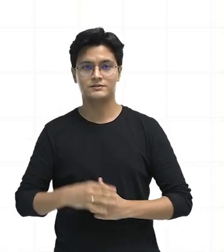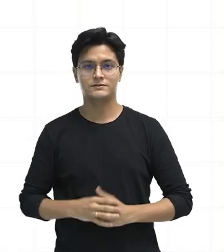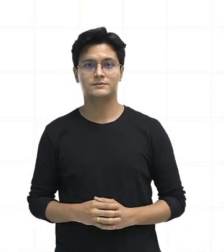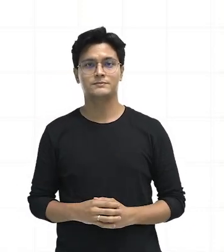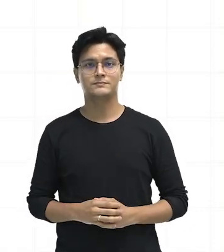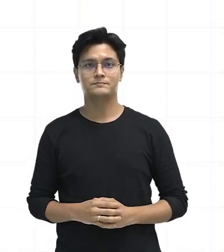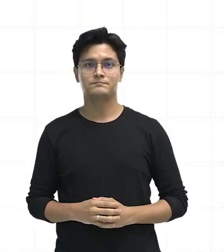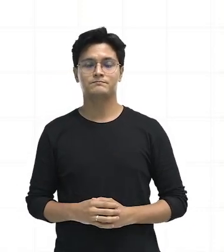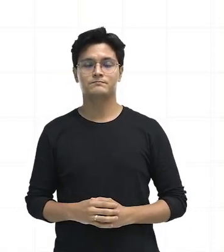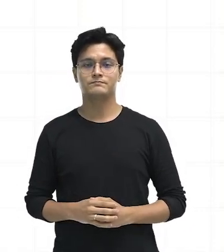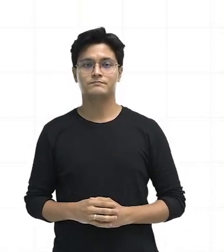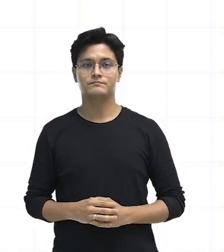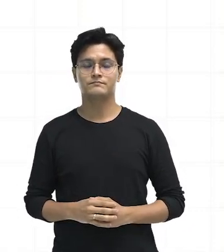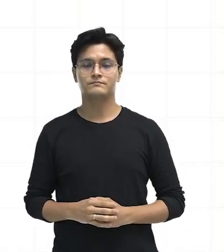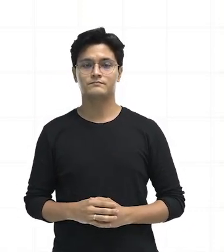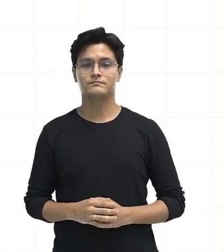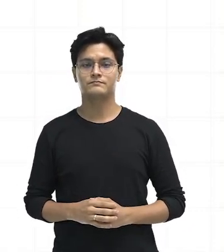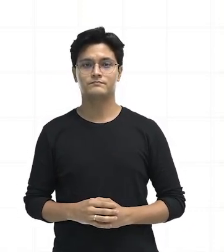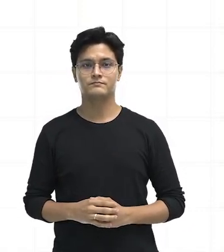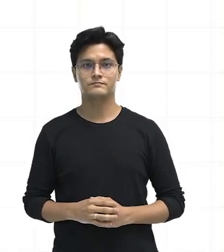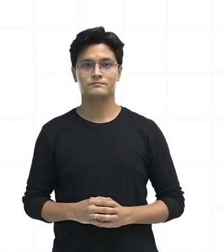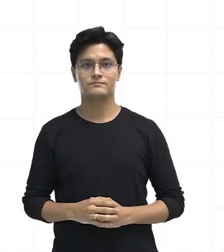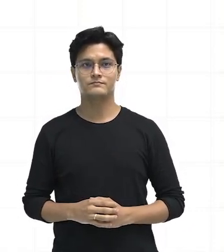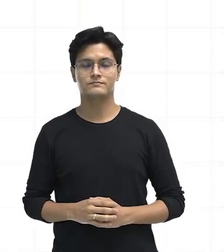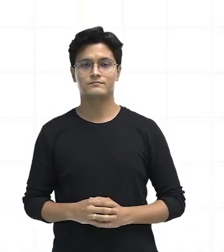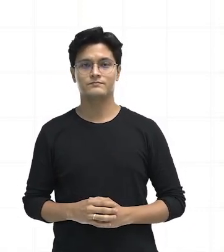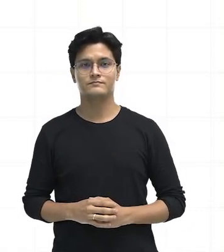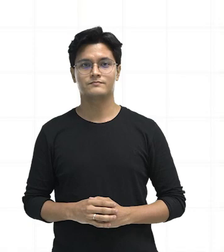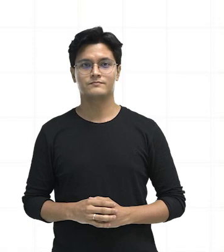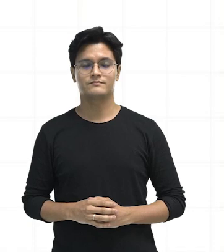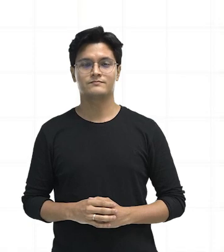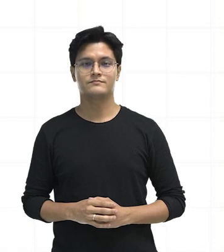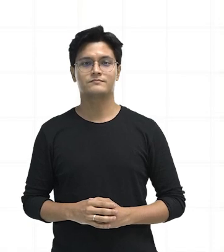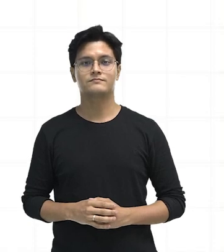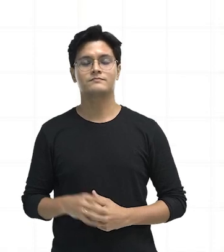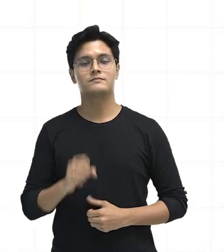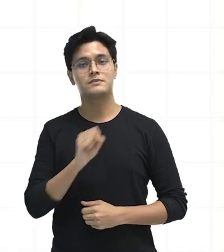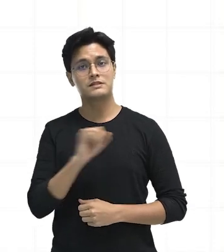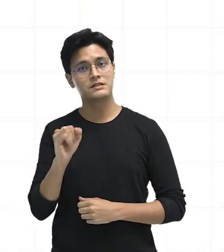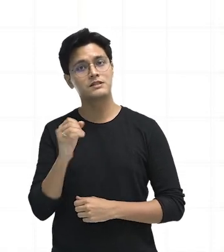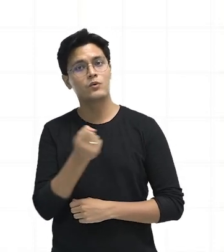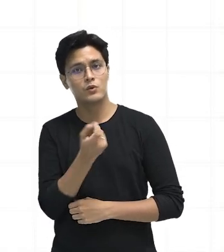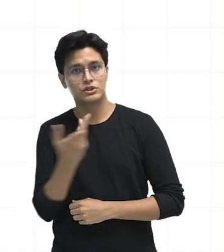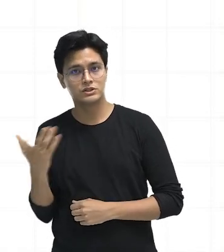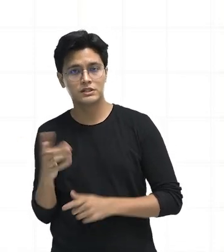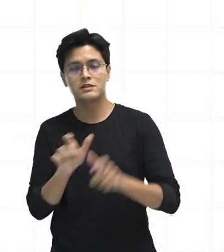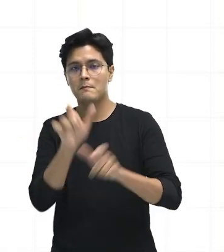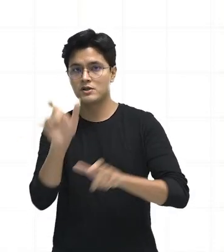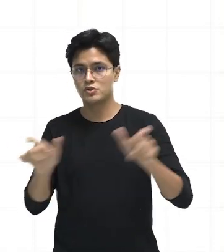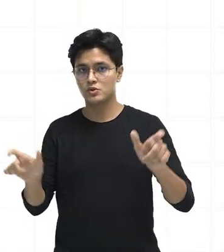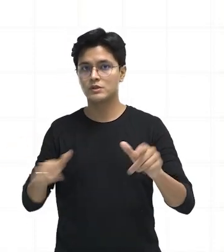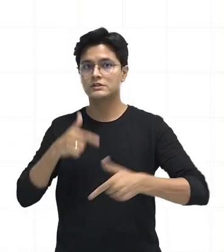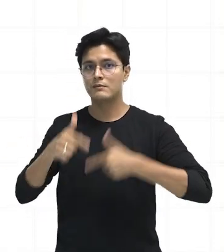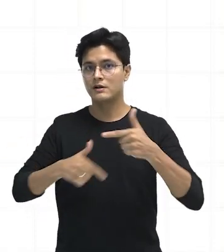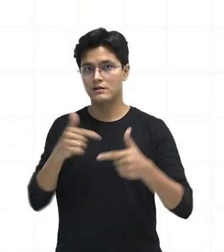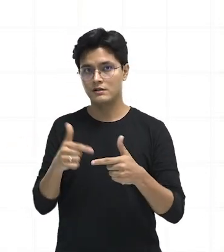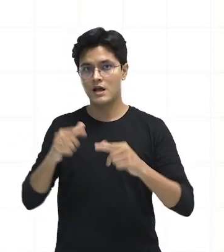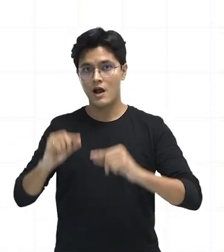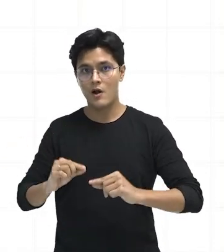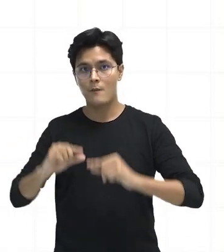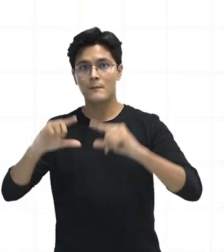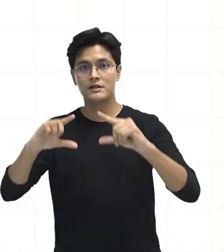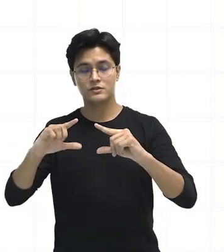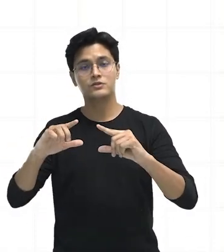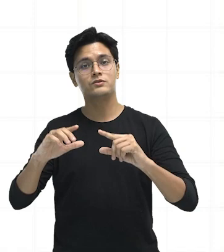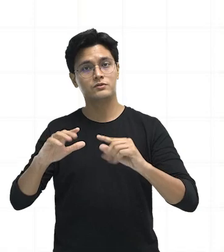E aí vem o mesmo esquema, pessoal. Se a gente aumentou a quantidade de funcionários, o tempo para